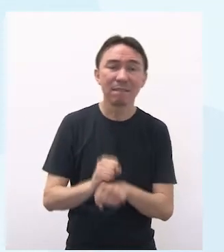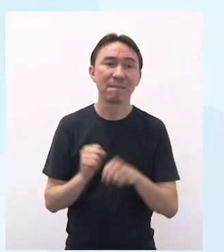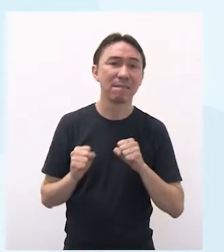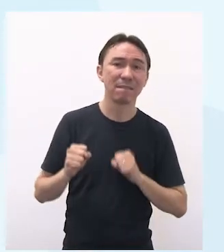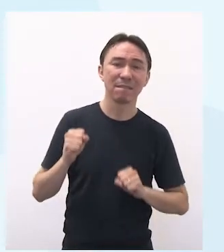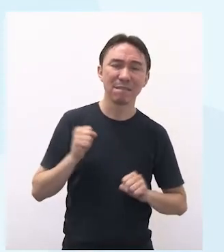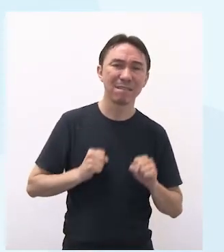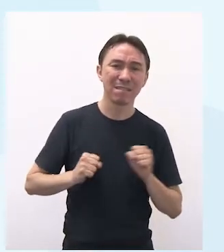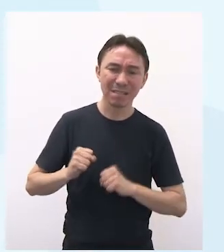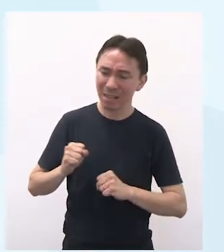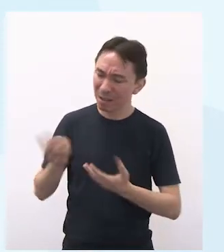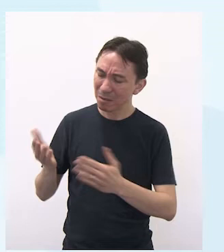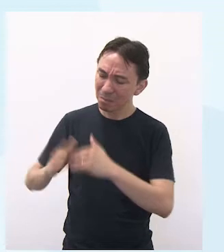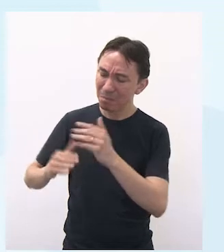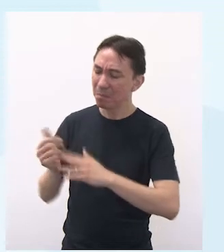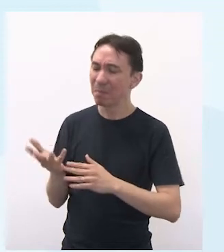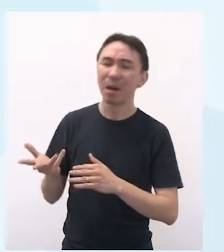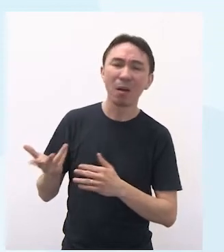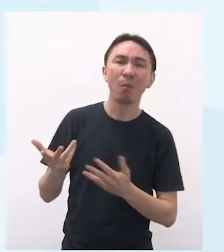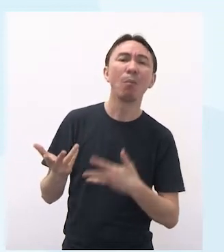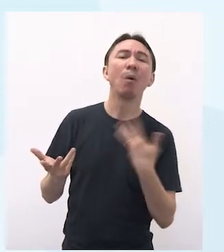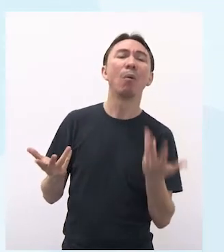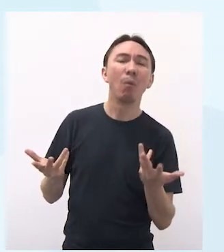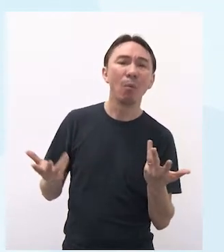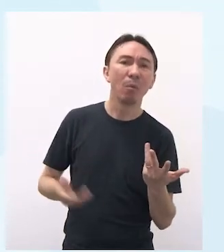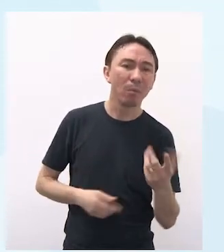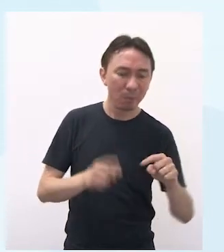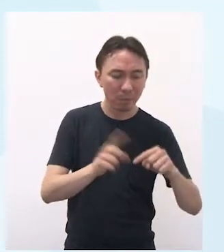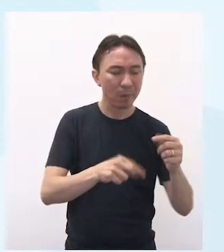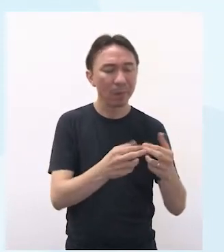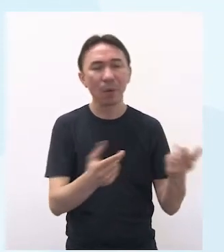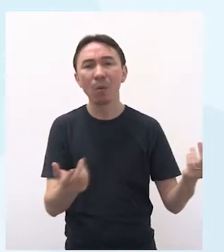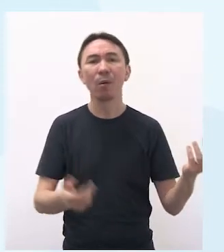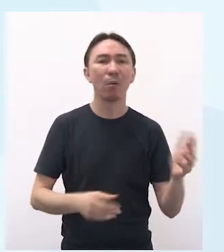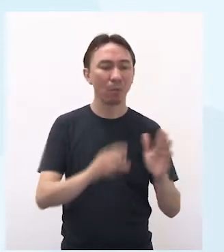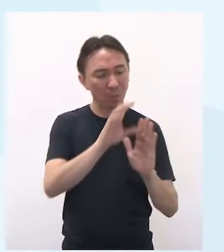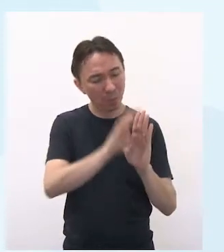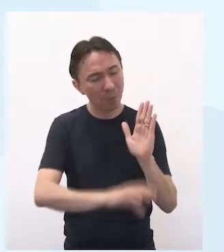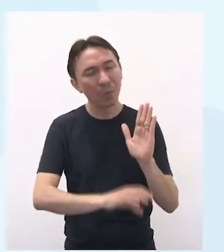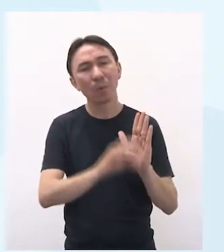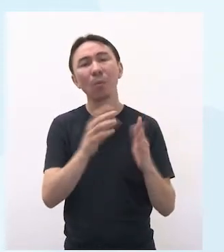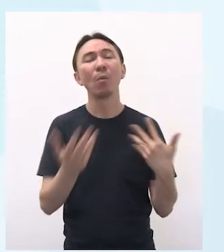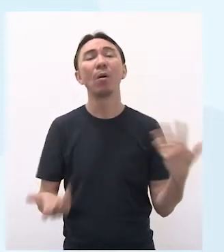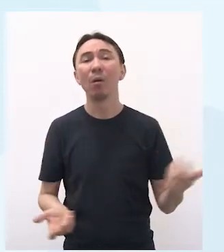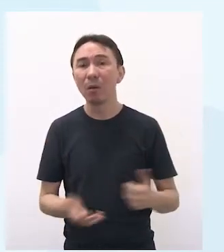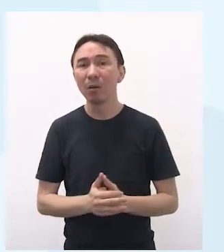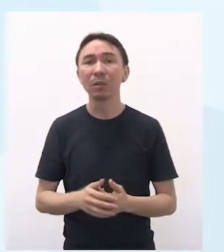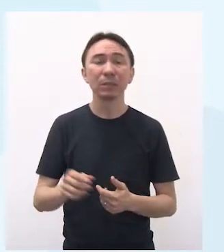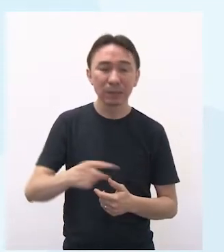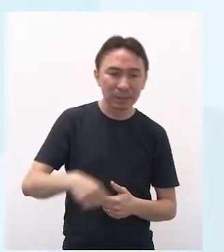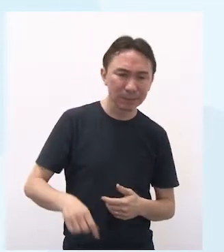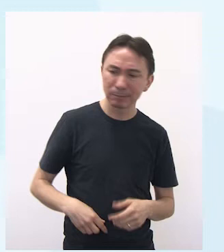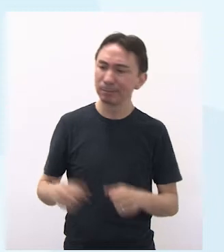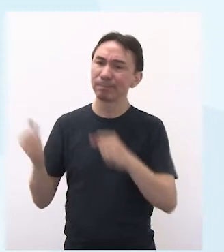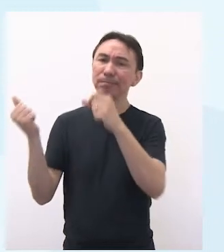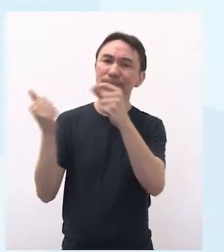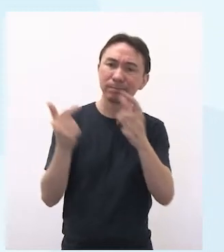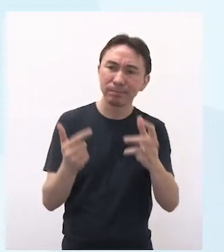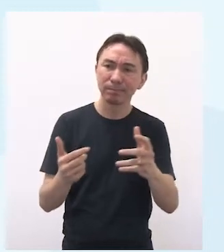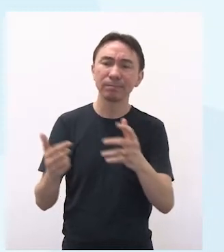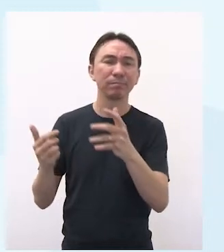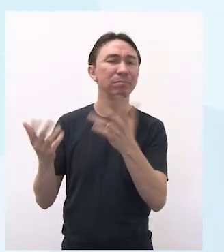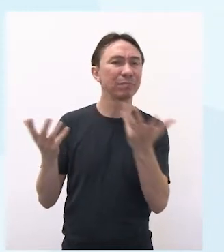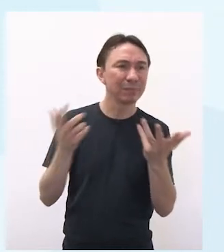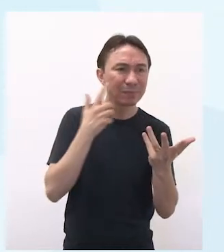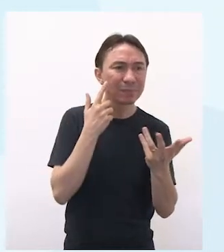nós estamos falando, de que material, de que currículo, a partir do que nós estamos falando para apoiar como que nós vamos